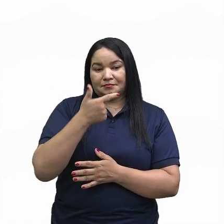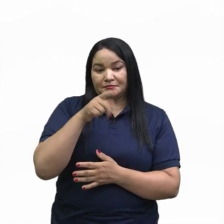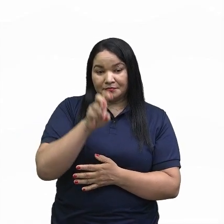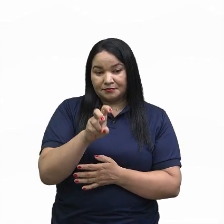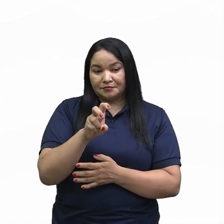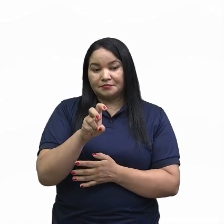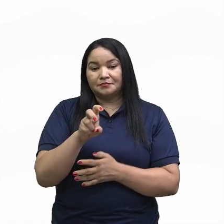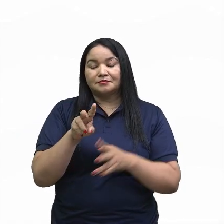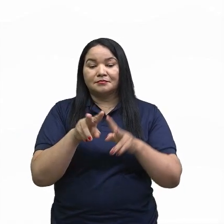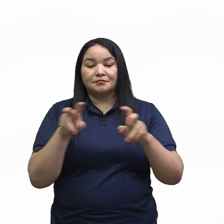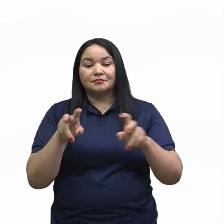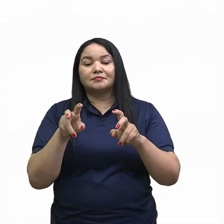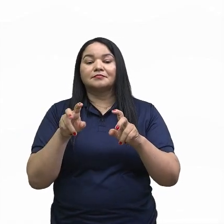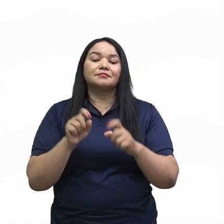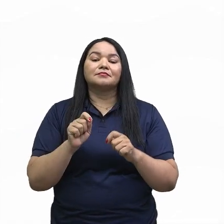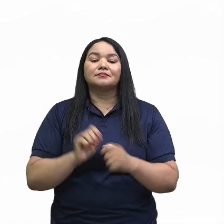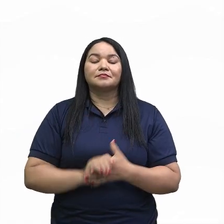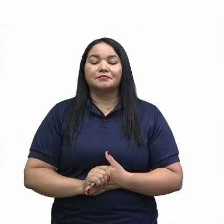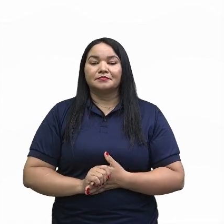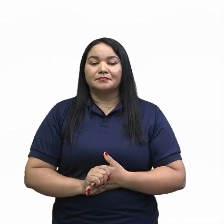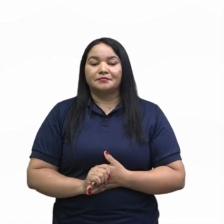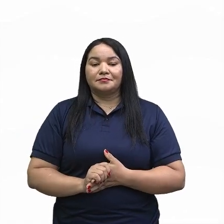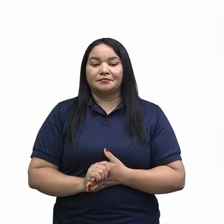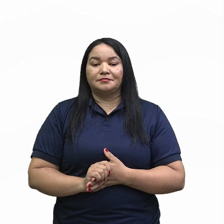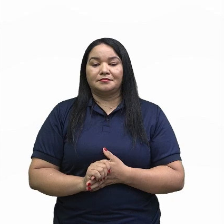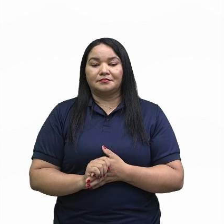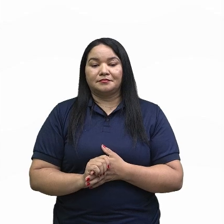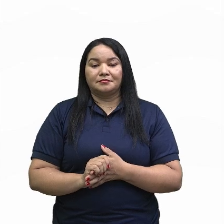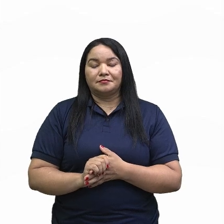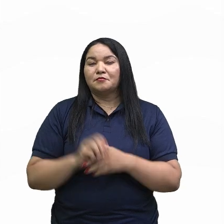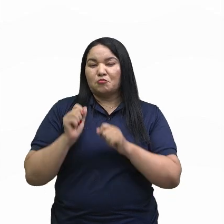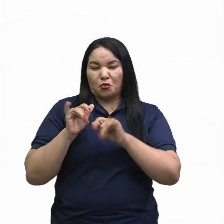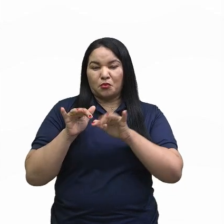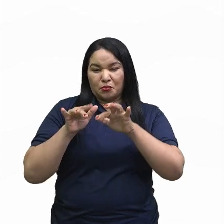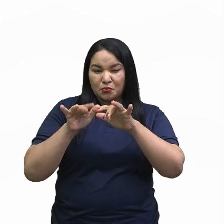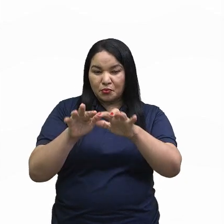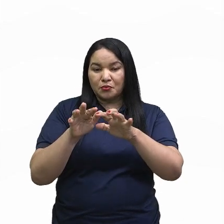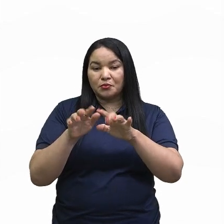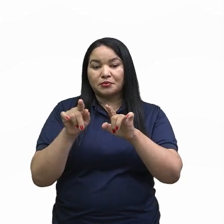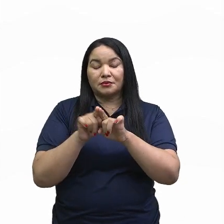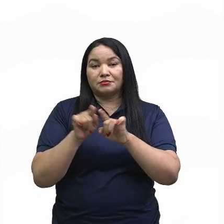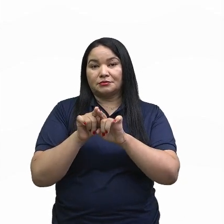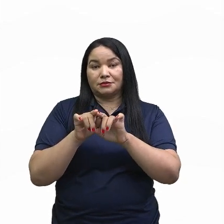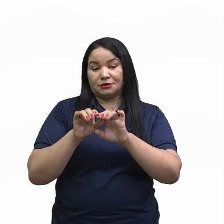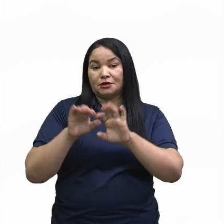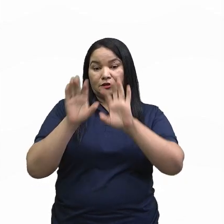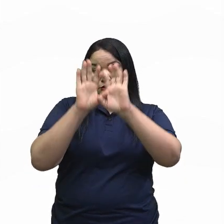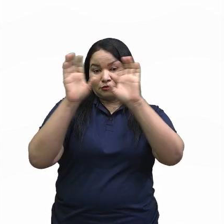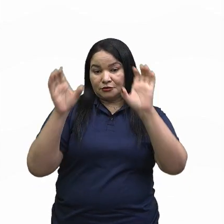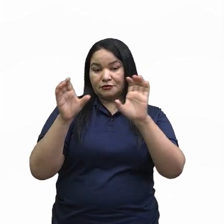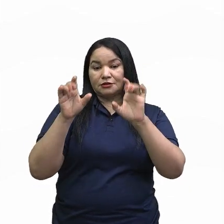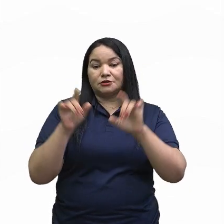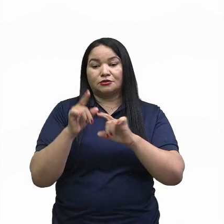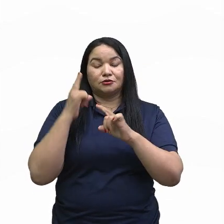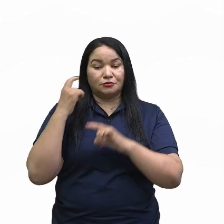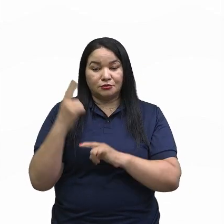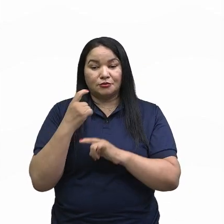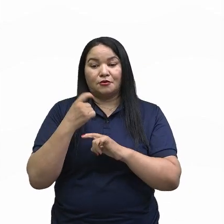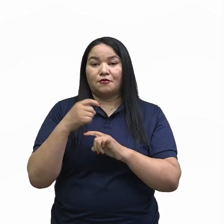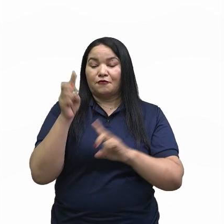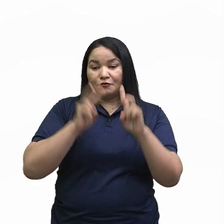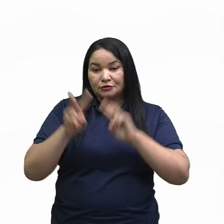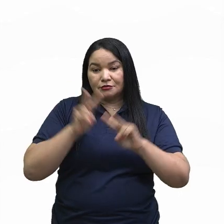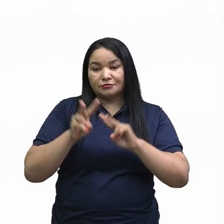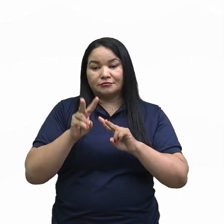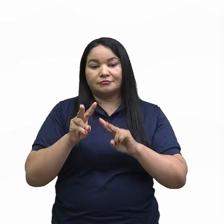25, objeto de conhecimento, poluição atmosférica, sonora e